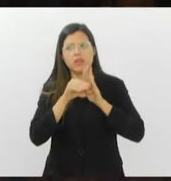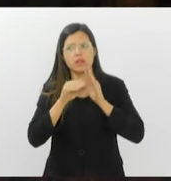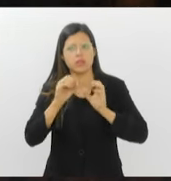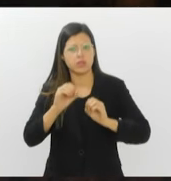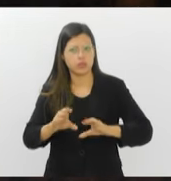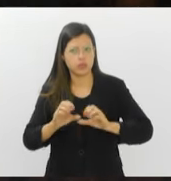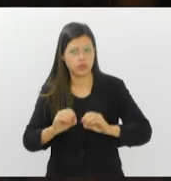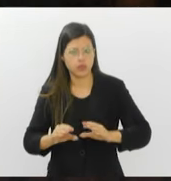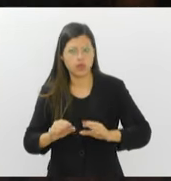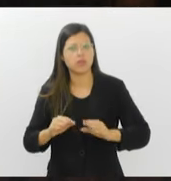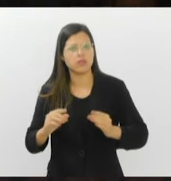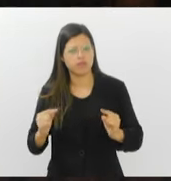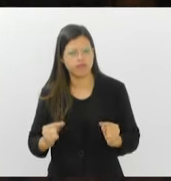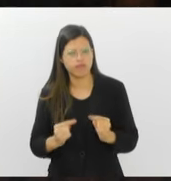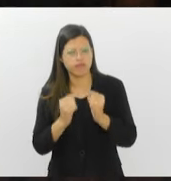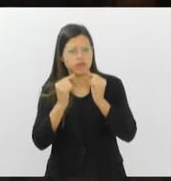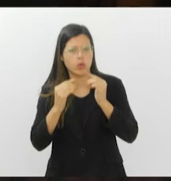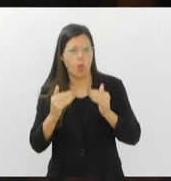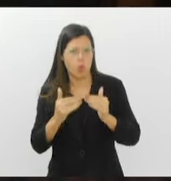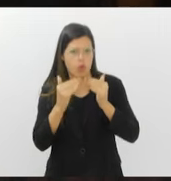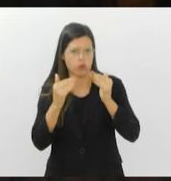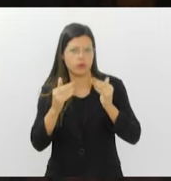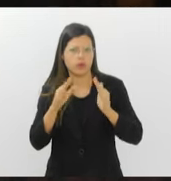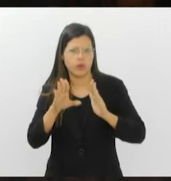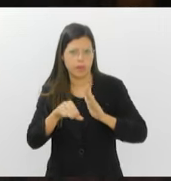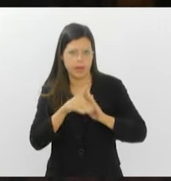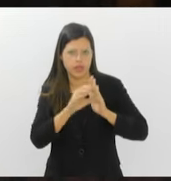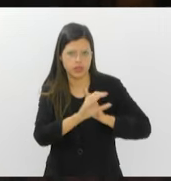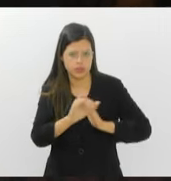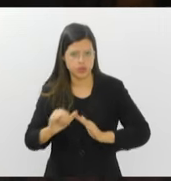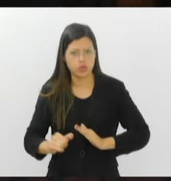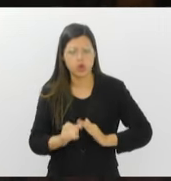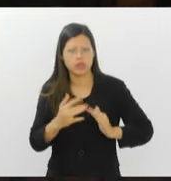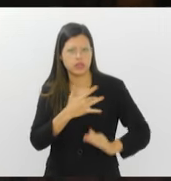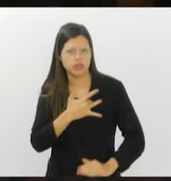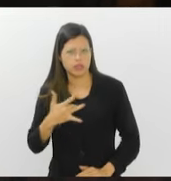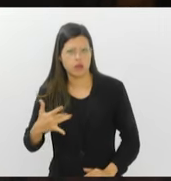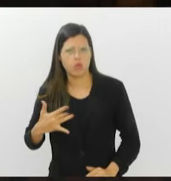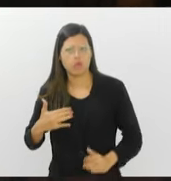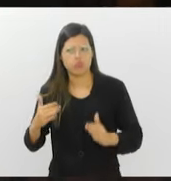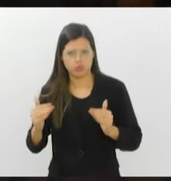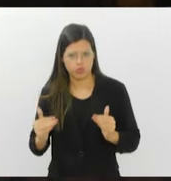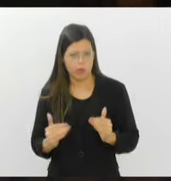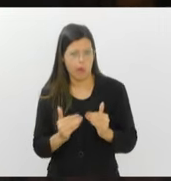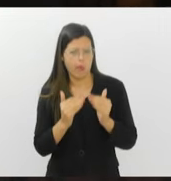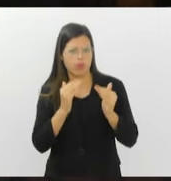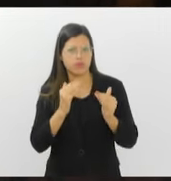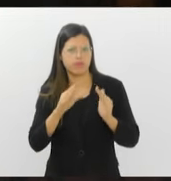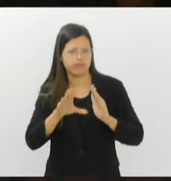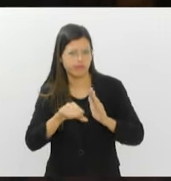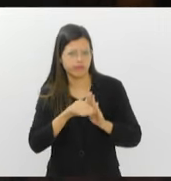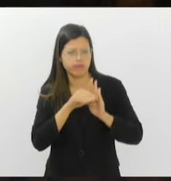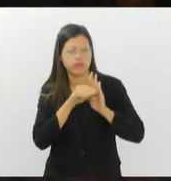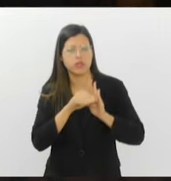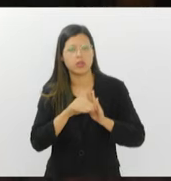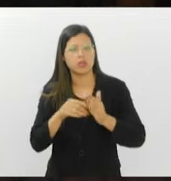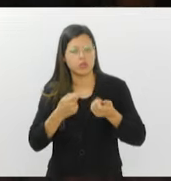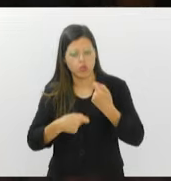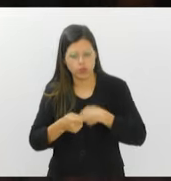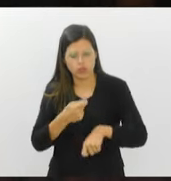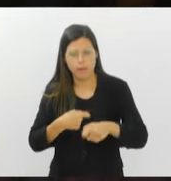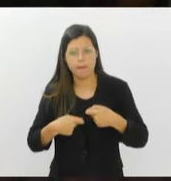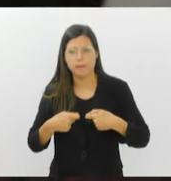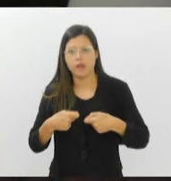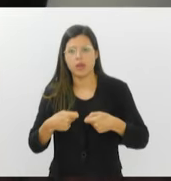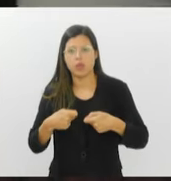Educação favorável com as emendas da CCJ, de Saúde favorável com as emendas da CCJ e de Orçamento,